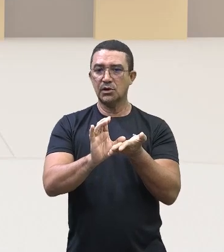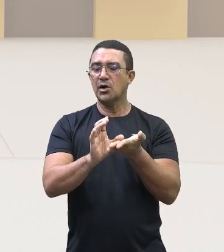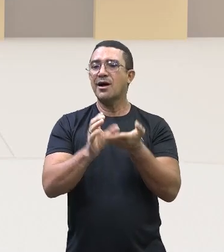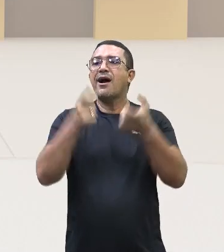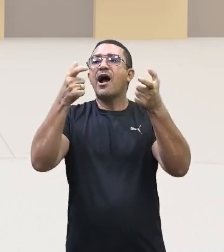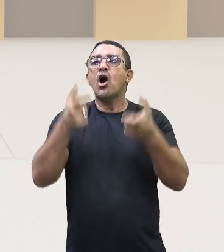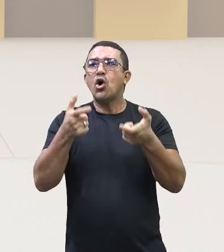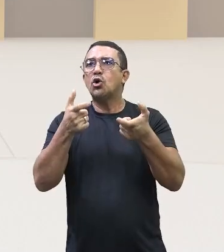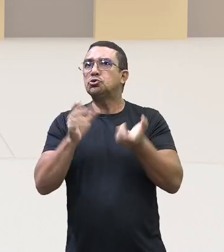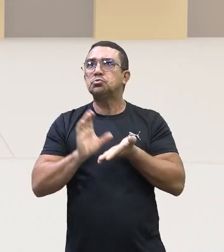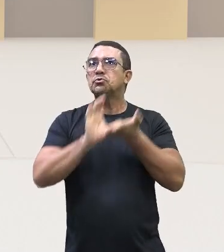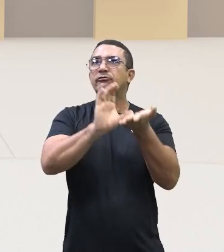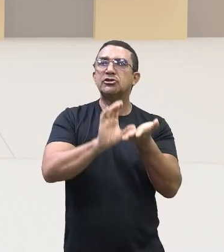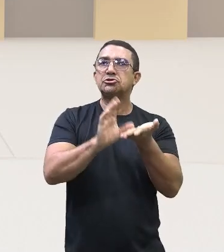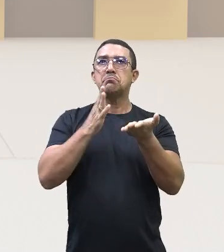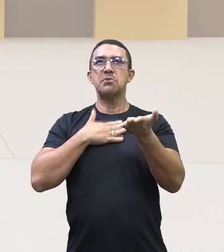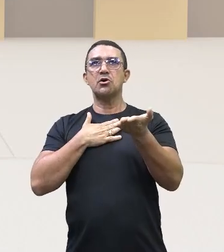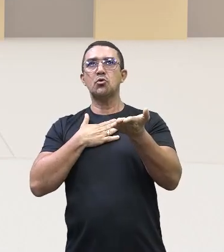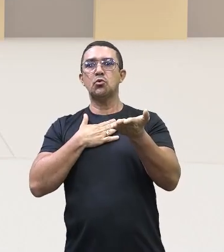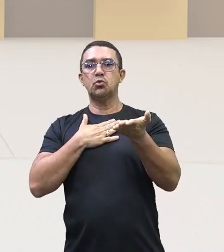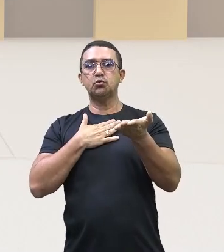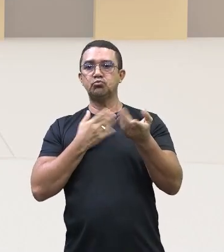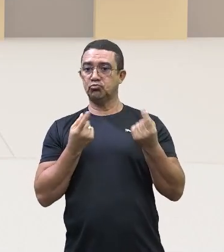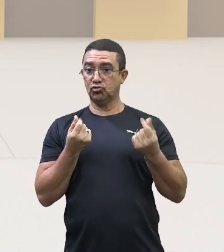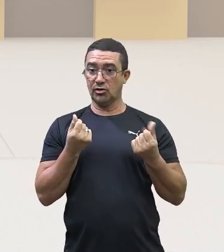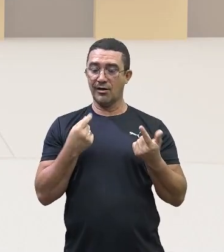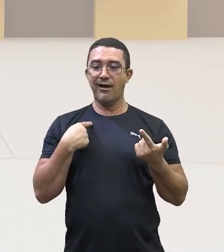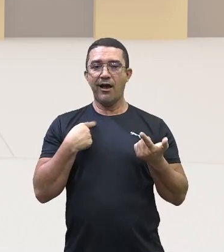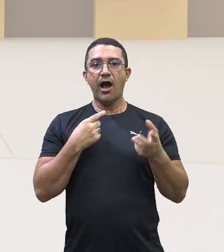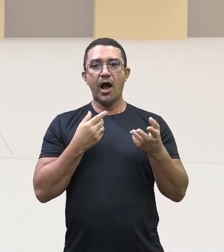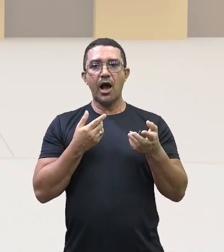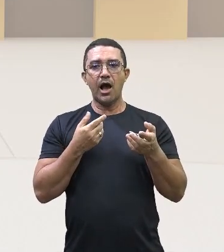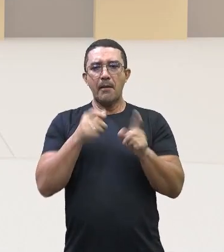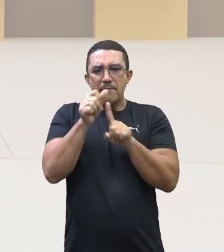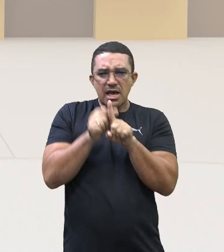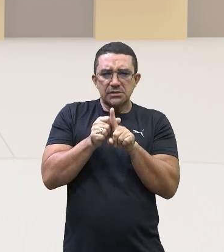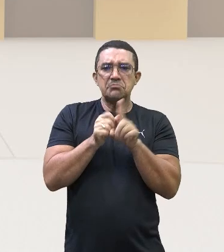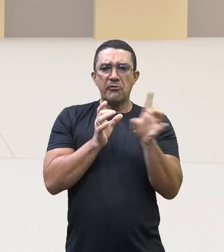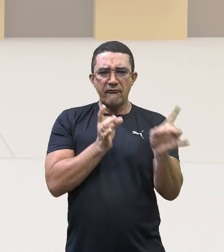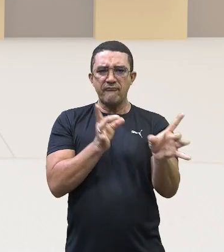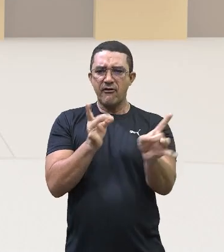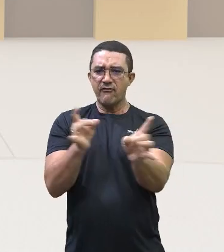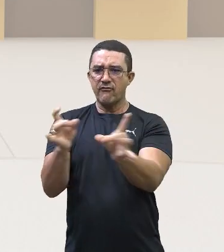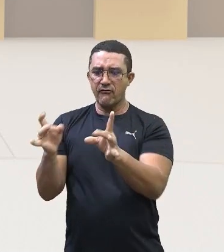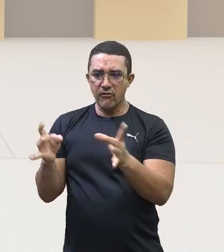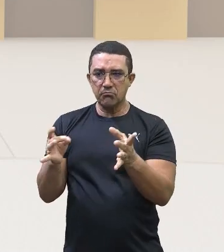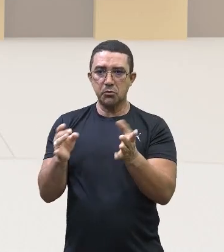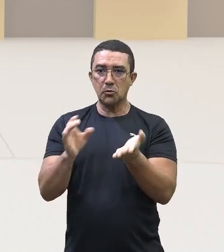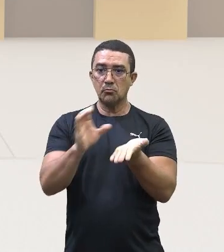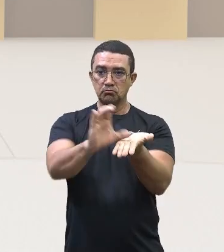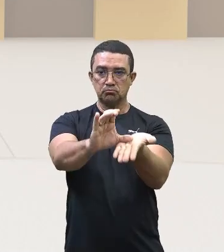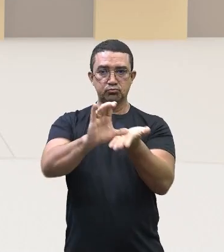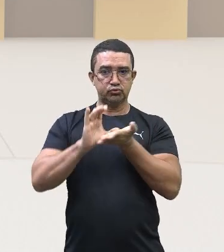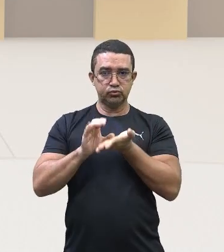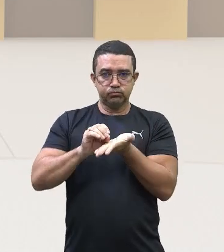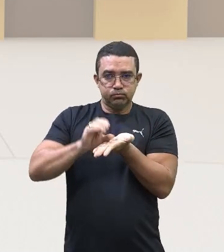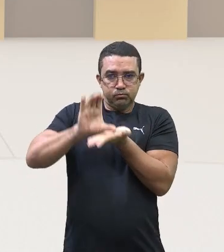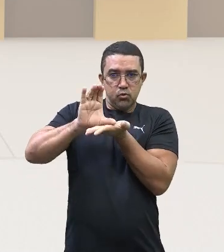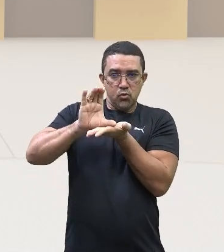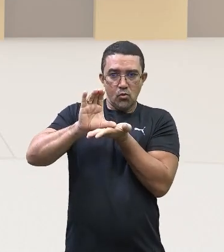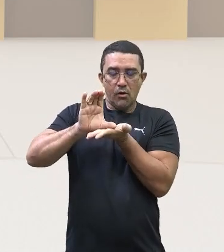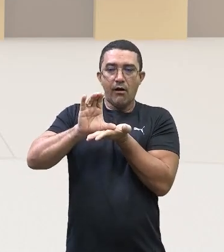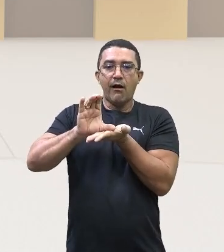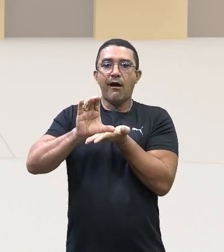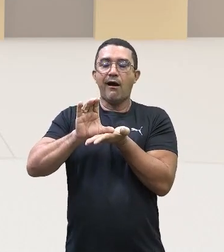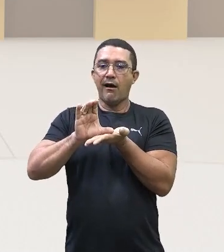vou investir ali o meu dinheiro, né? Eu vendi muito no mês, teve um dinheiro ali que sobrou, entre aspas, né?